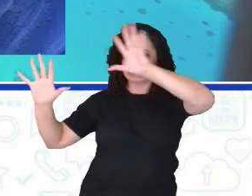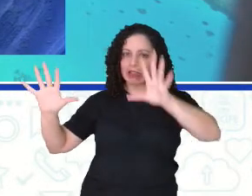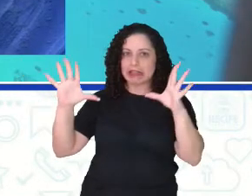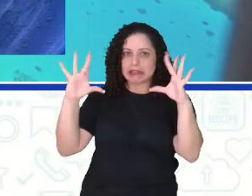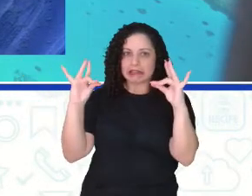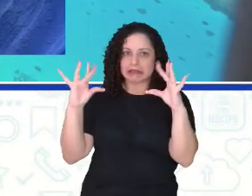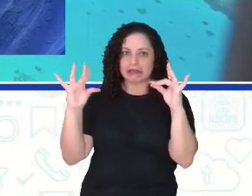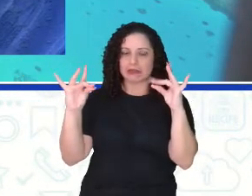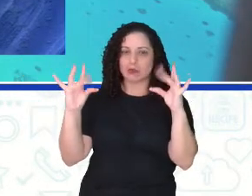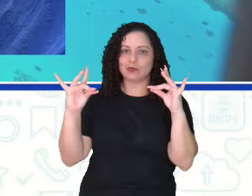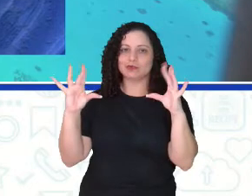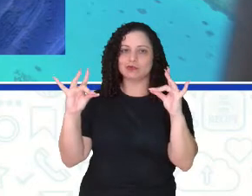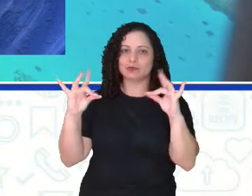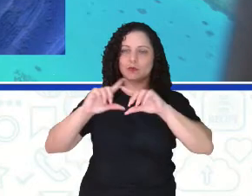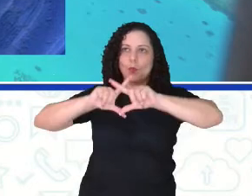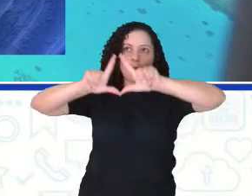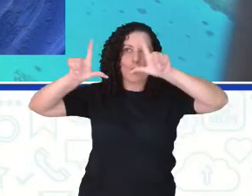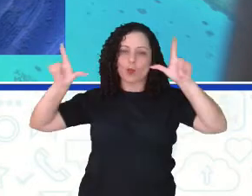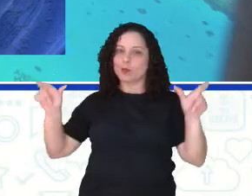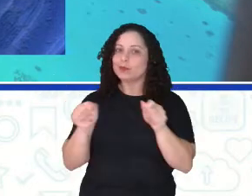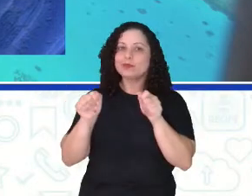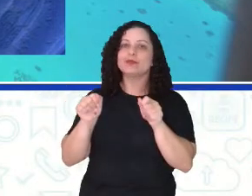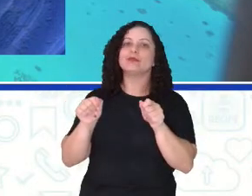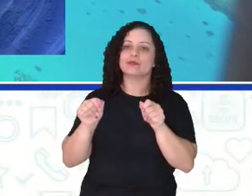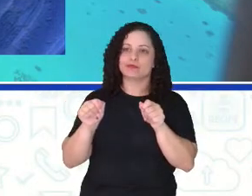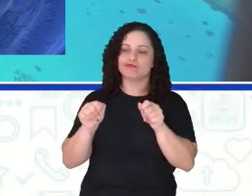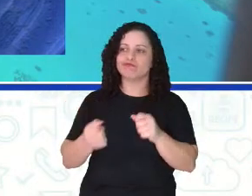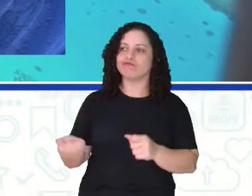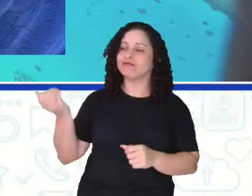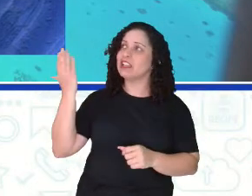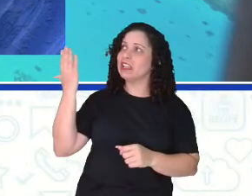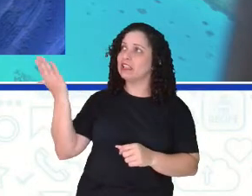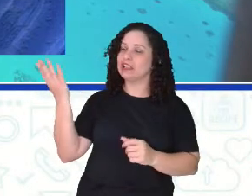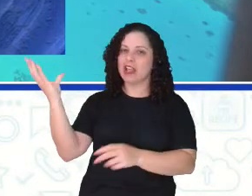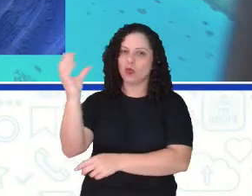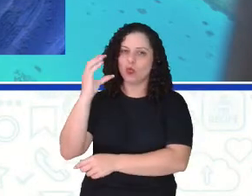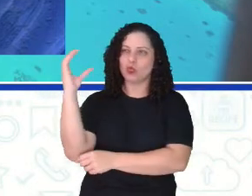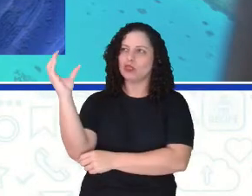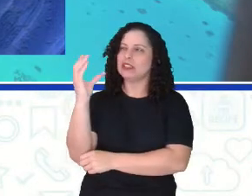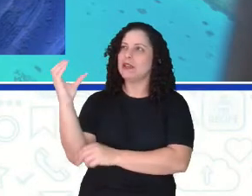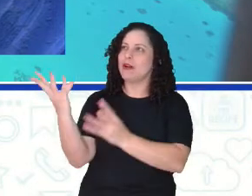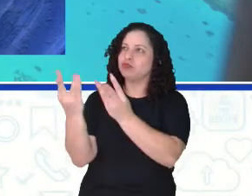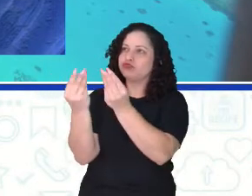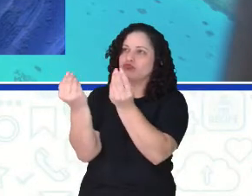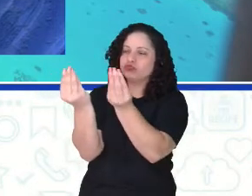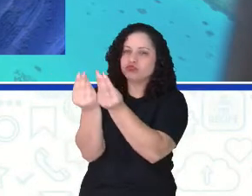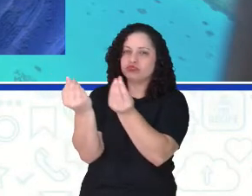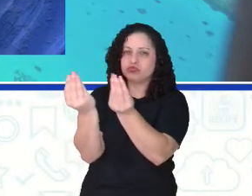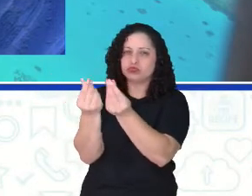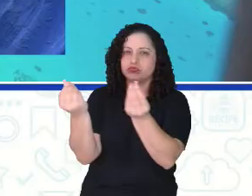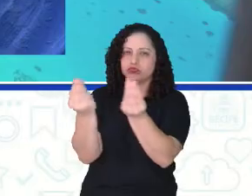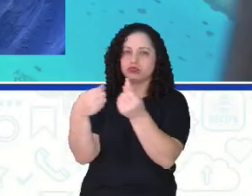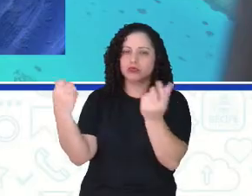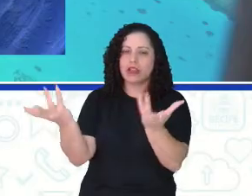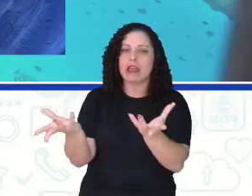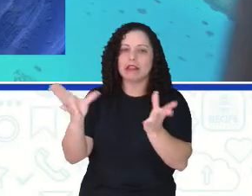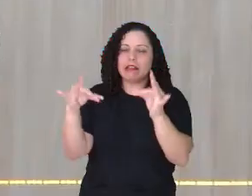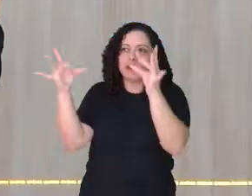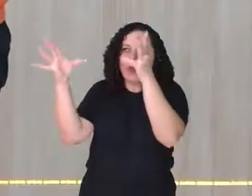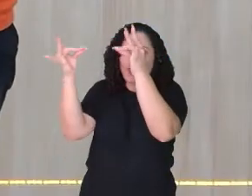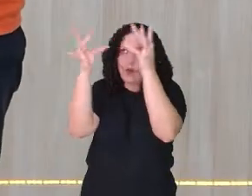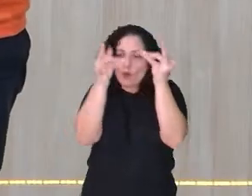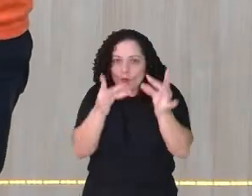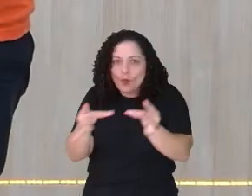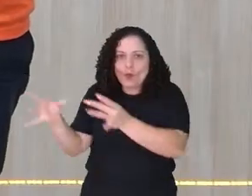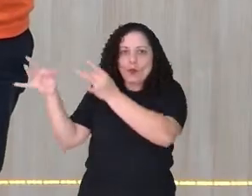né? Um território que o clima, ele vai ser um clima árido, semiárido, em